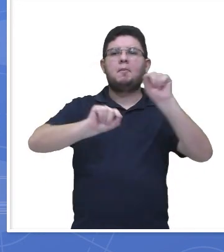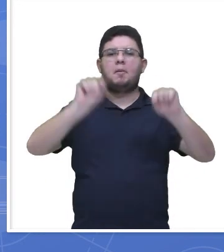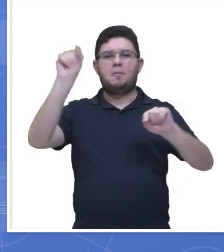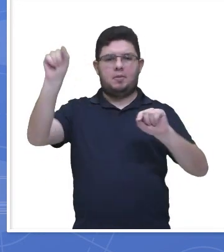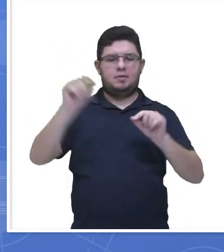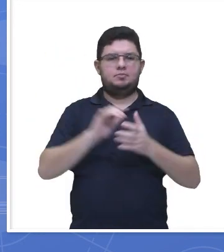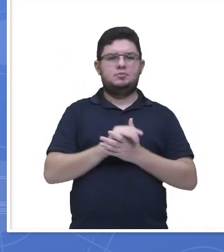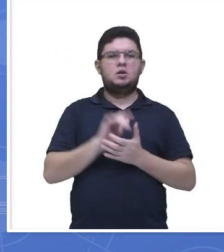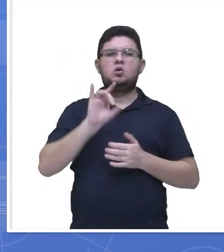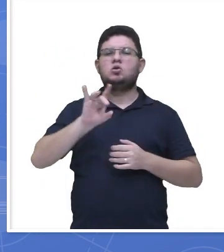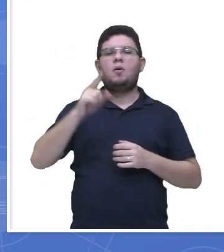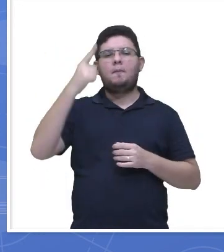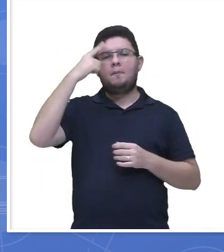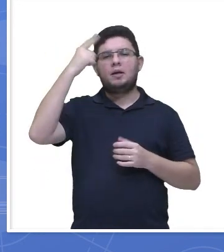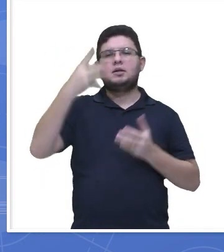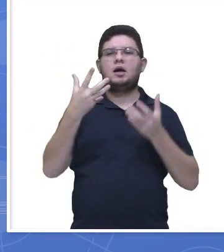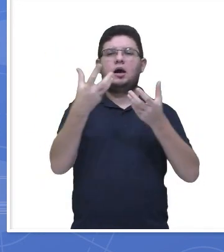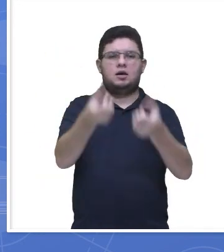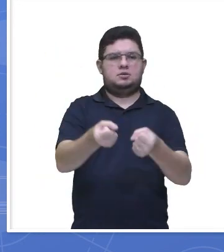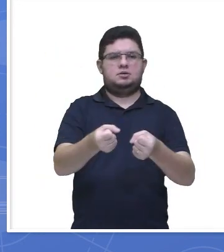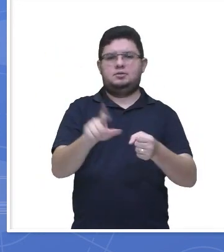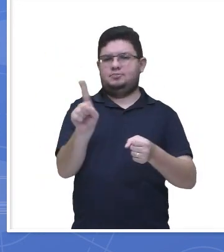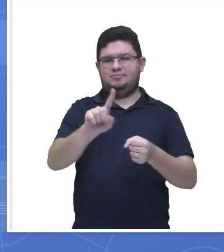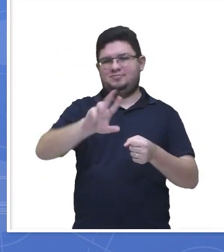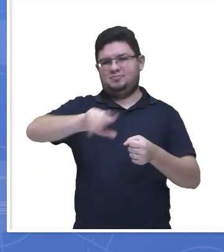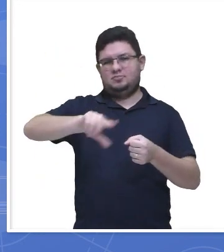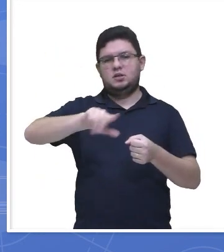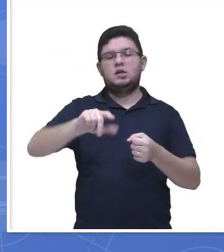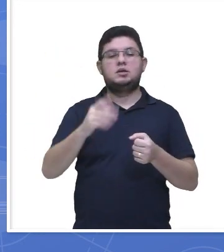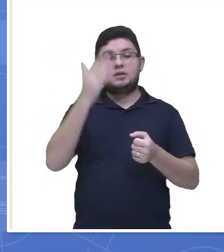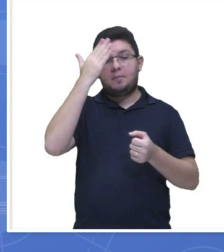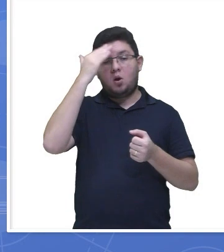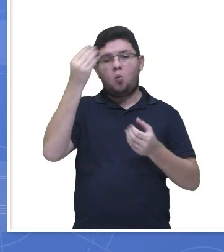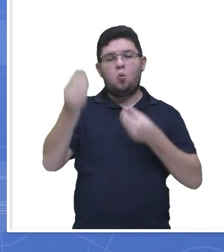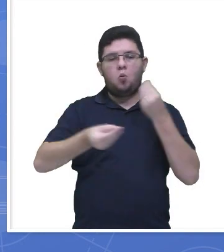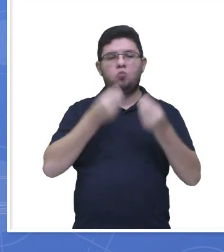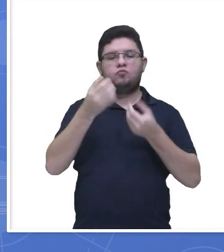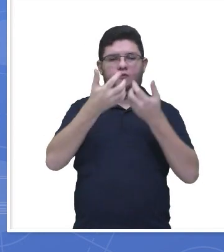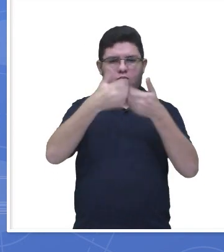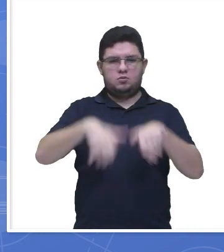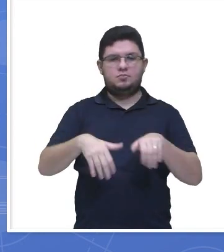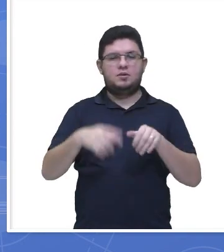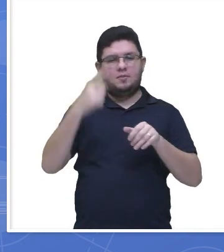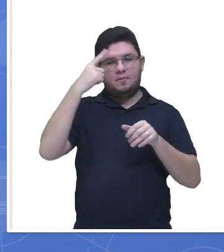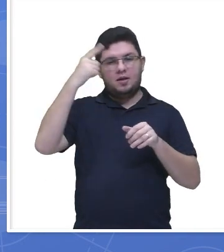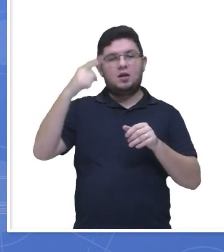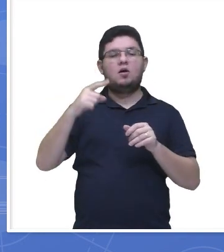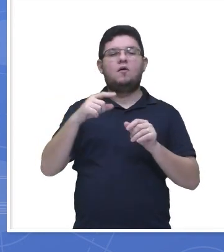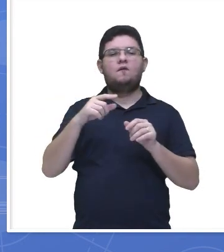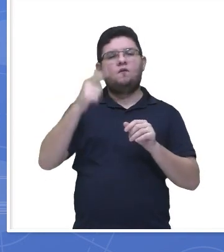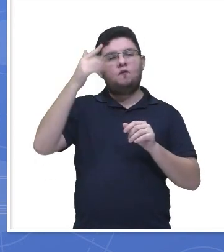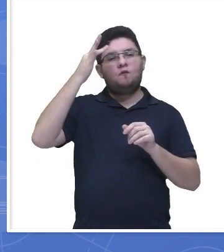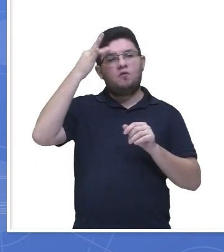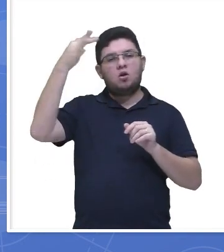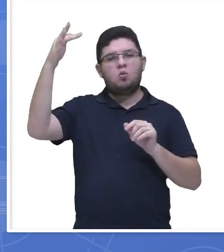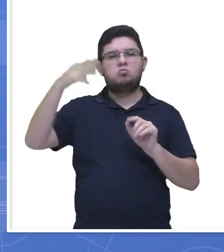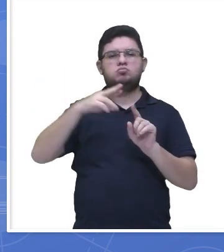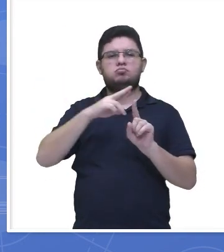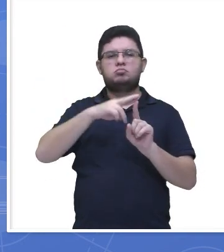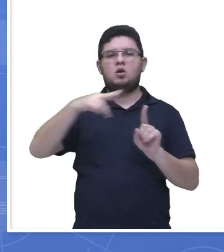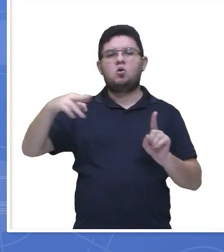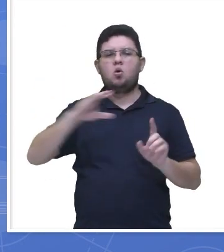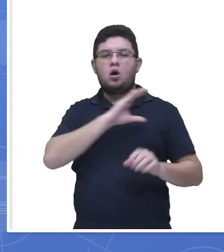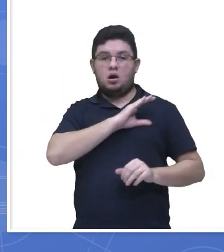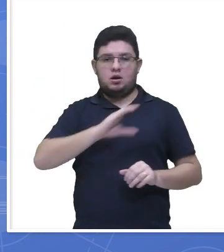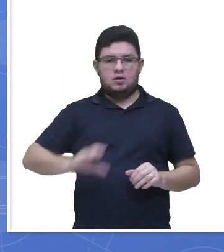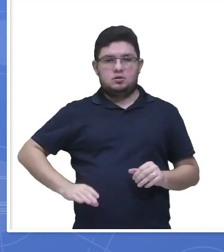invés de apenas aceitá-las, lembra? Não temos mais uma filosofia cristã, uma filosofia muito dogmática, onde